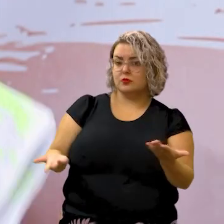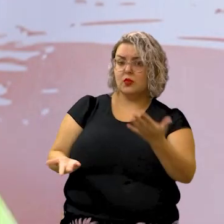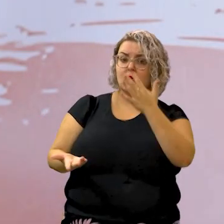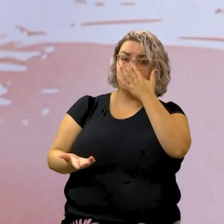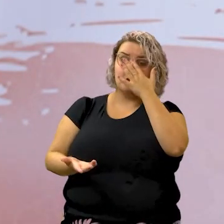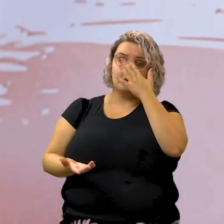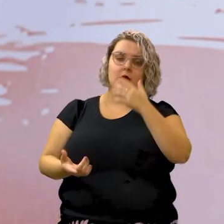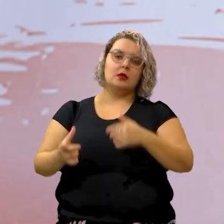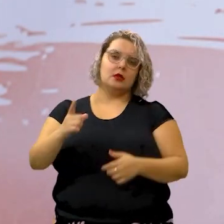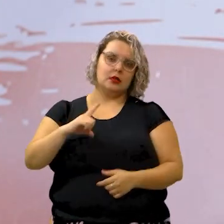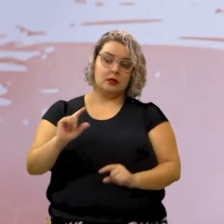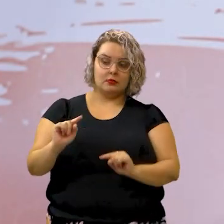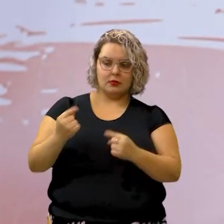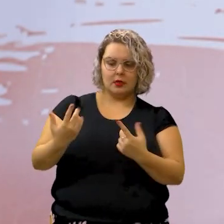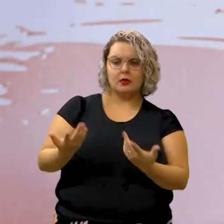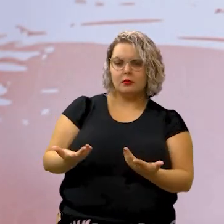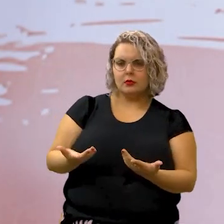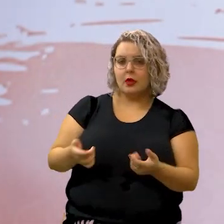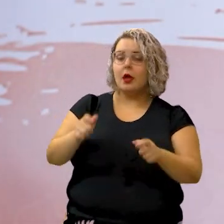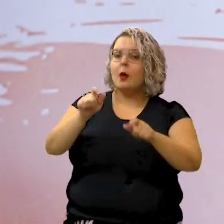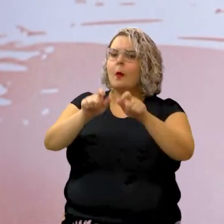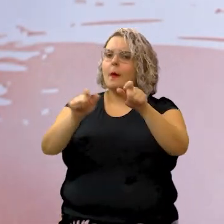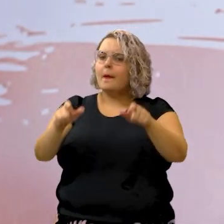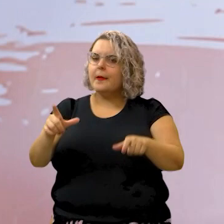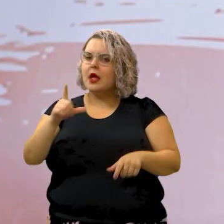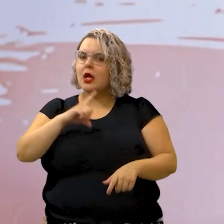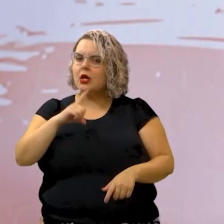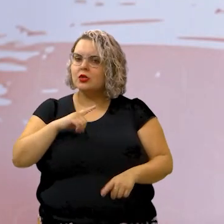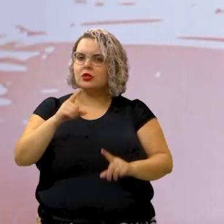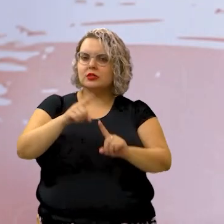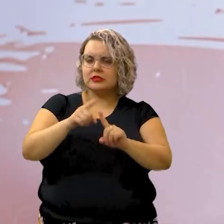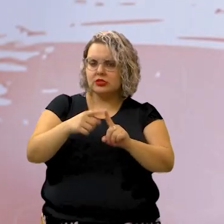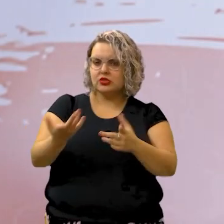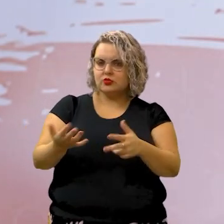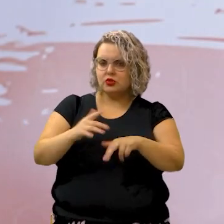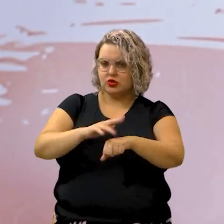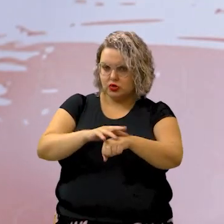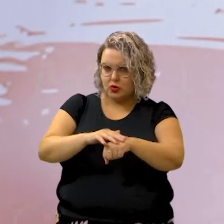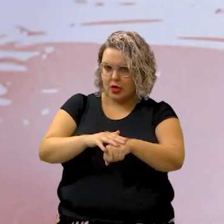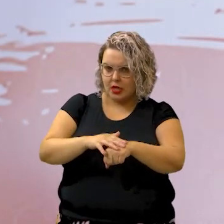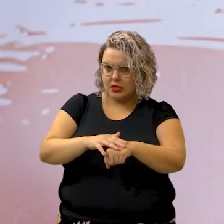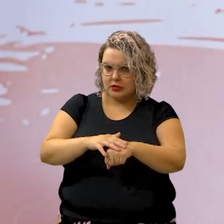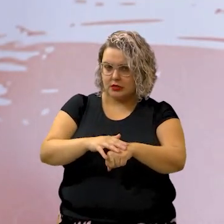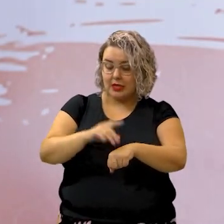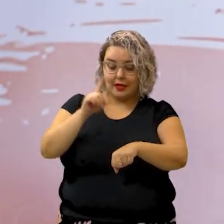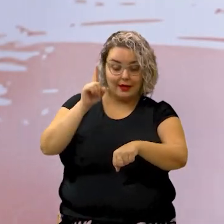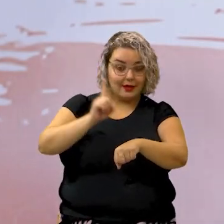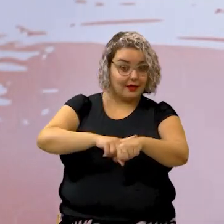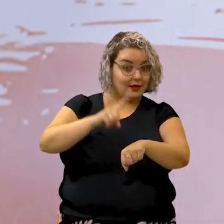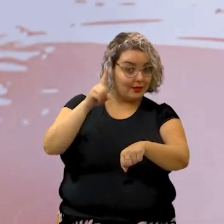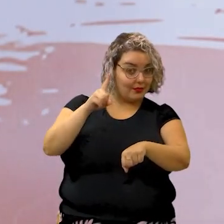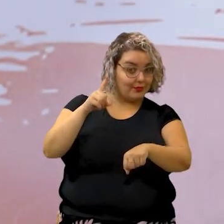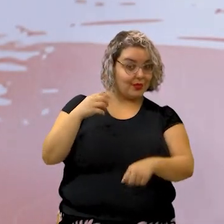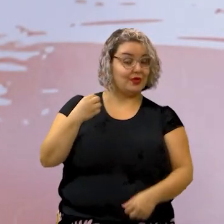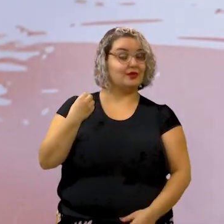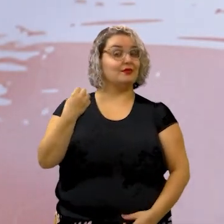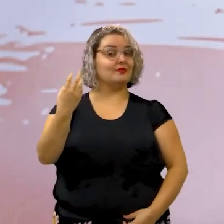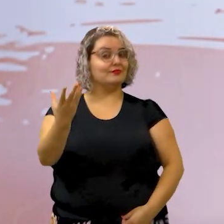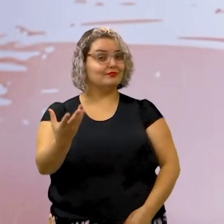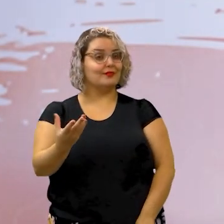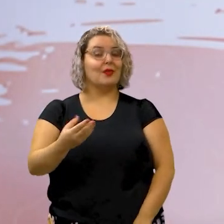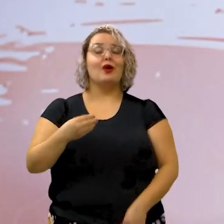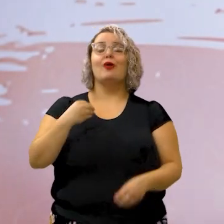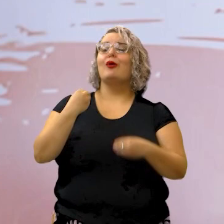ônibus, avião, enfim, provoca na gente. Pessoas que têm esses tipos de doenças, né, a hora que